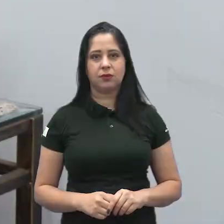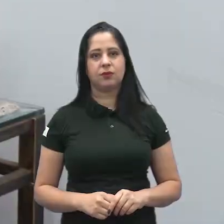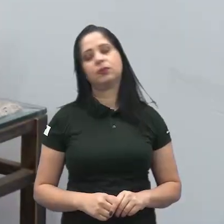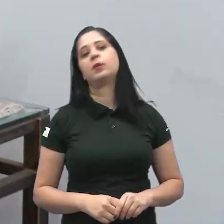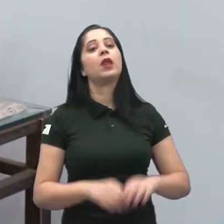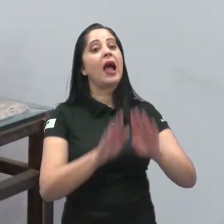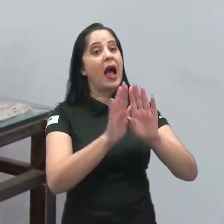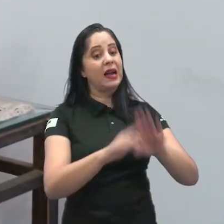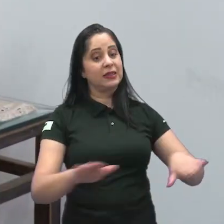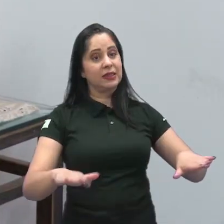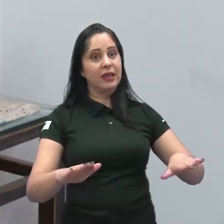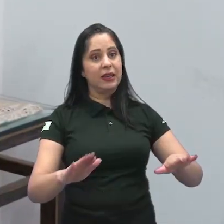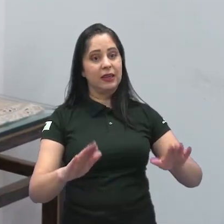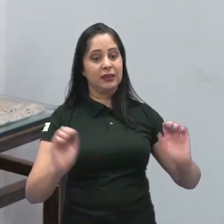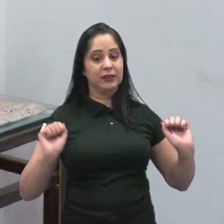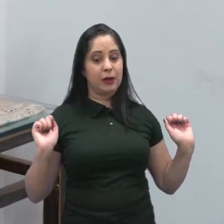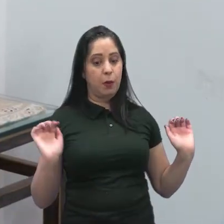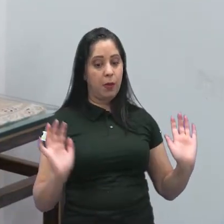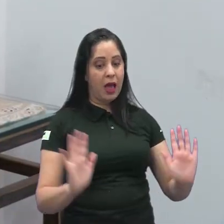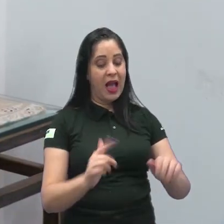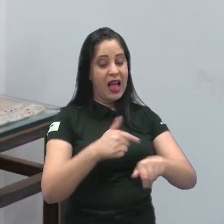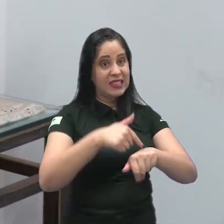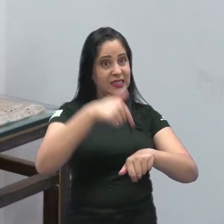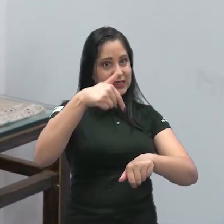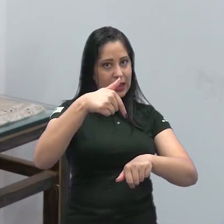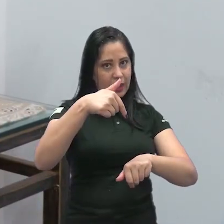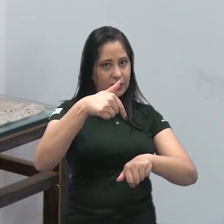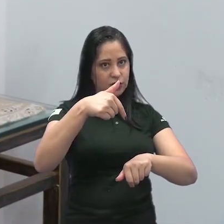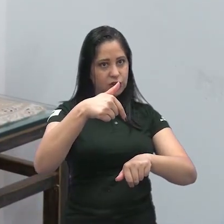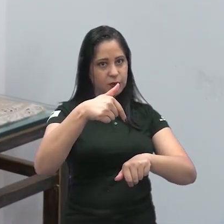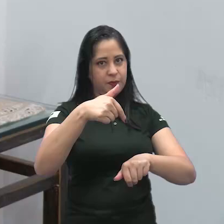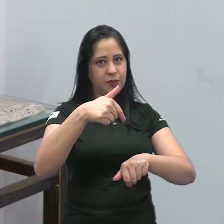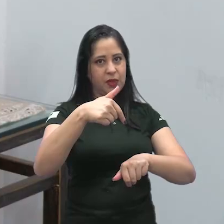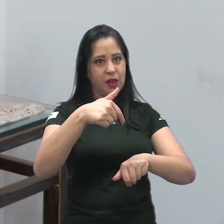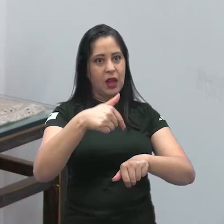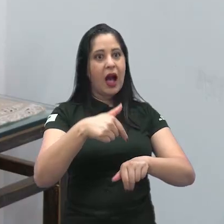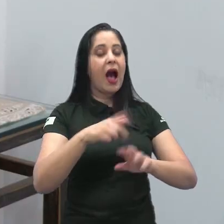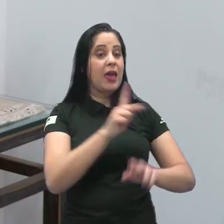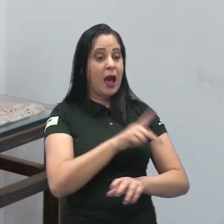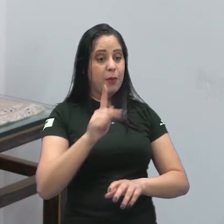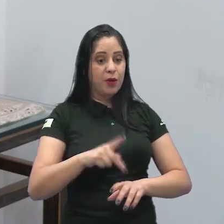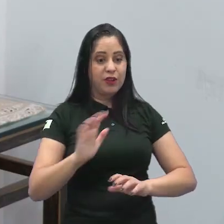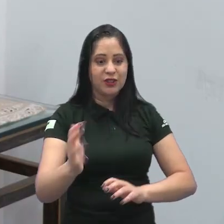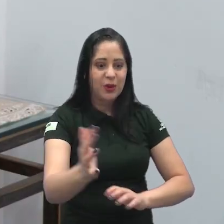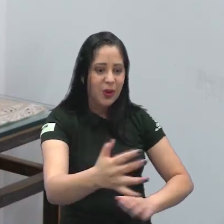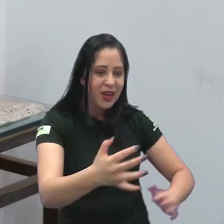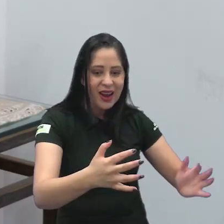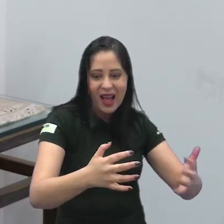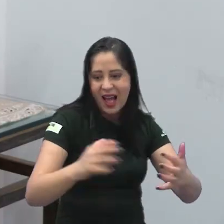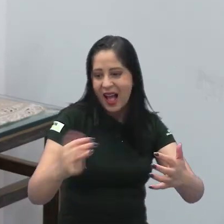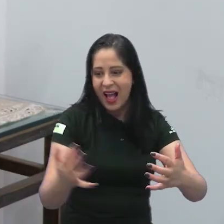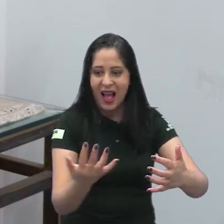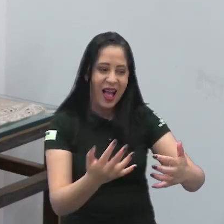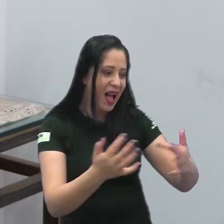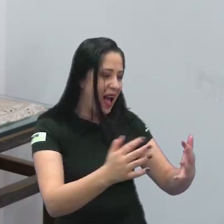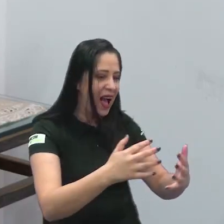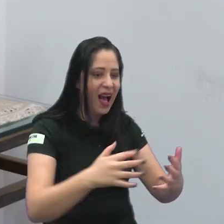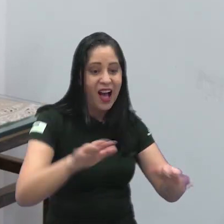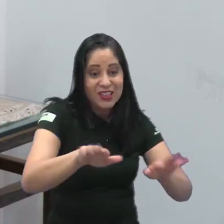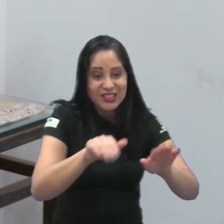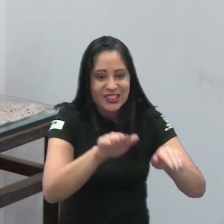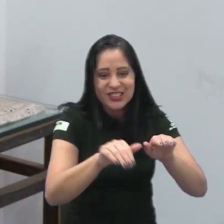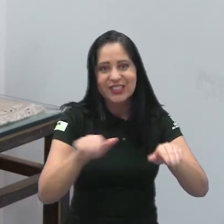As crianças entram às 7 horas da manhã. Logo que elas chegam, elas já são acolhidas pela equipe de sala, pelas professoras,